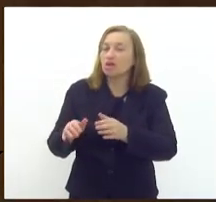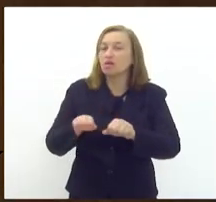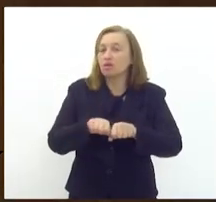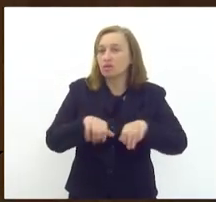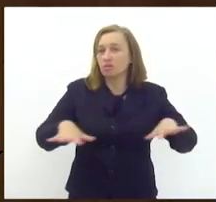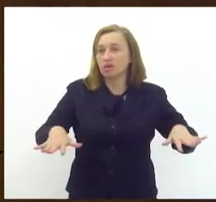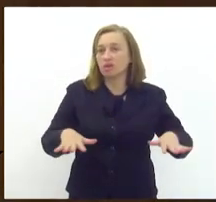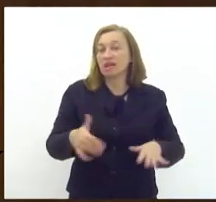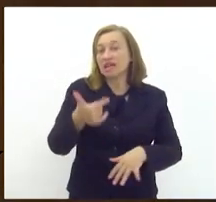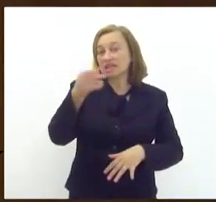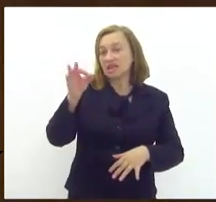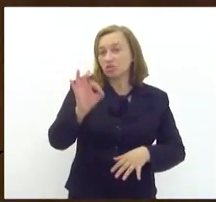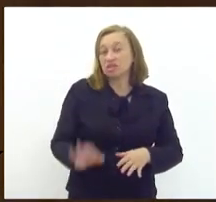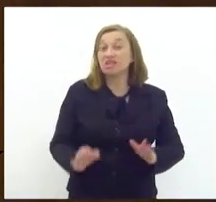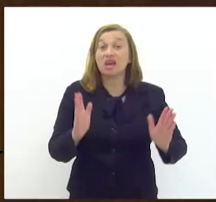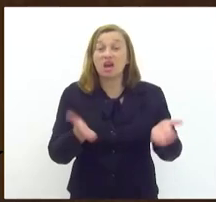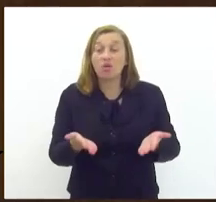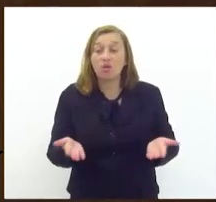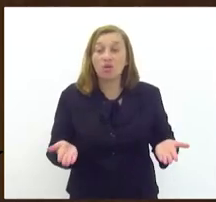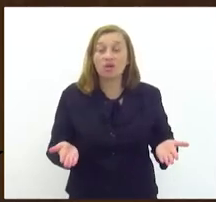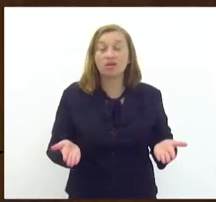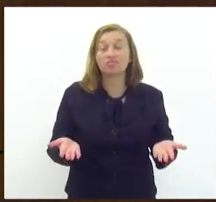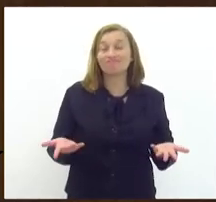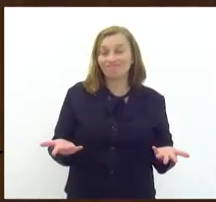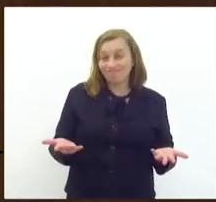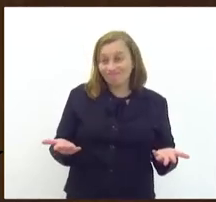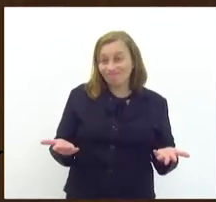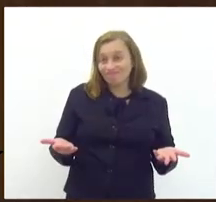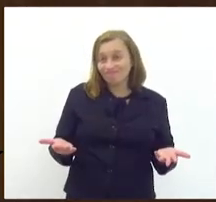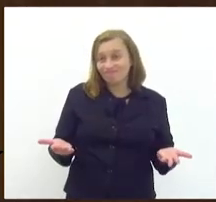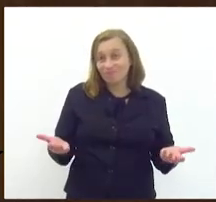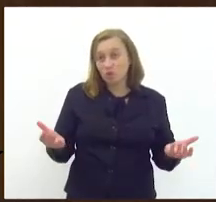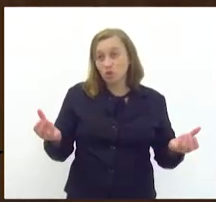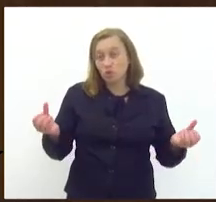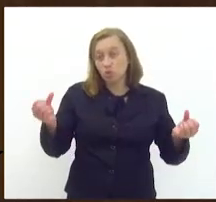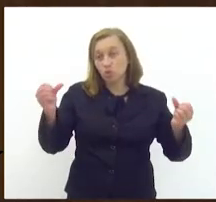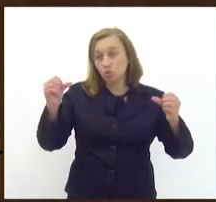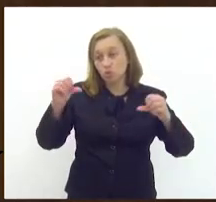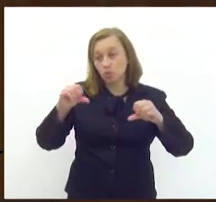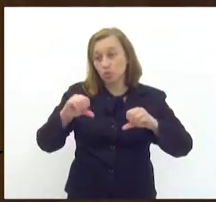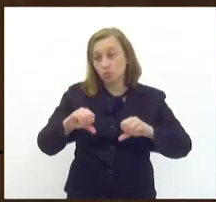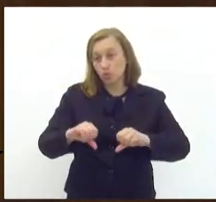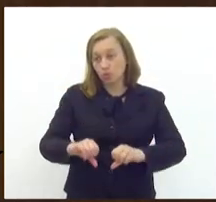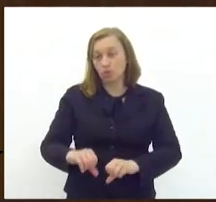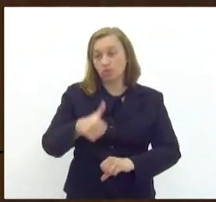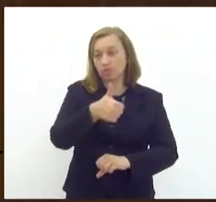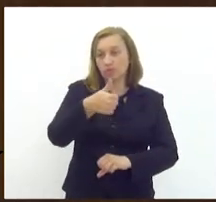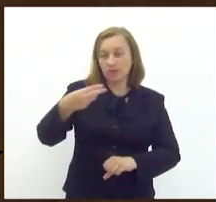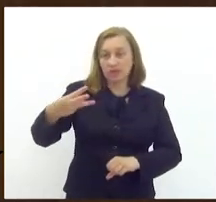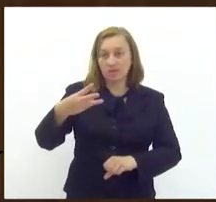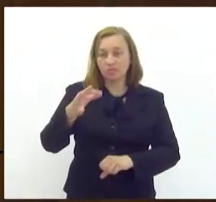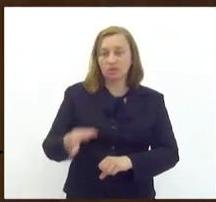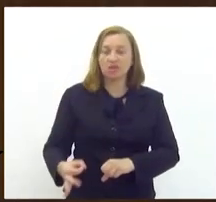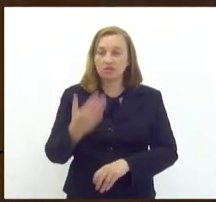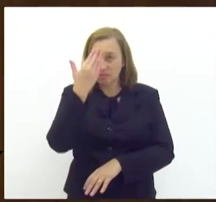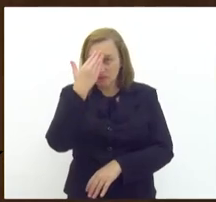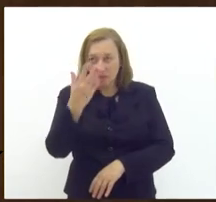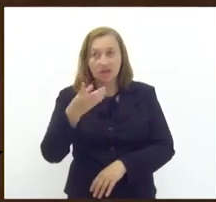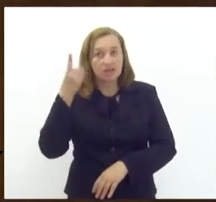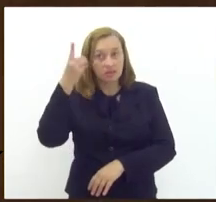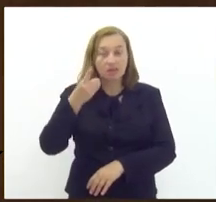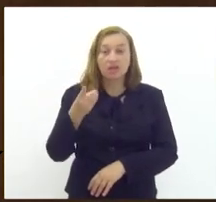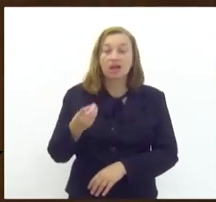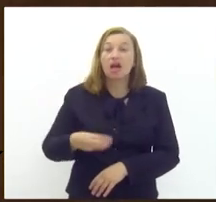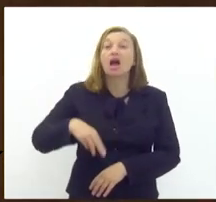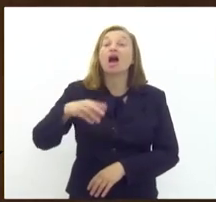retraiu 10% e agora por coincidência está retraído em 13%. Obrigado Deputado onde eles